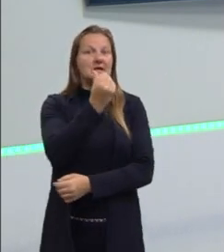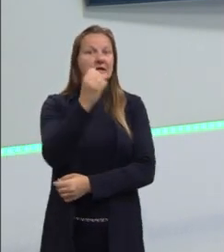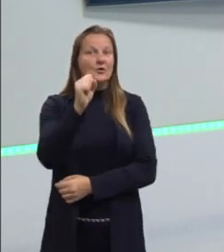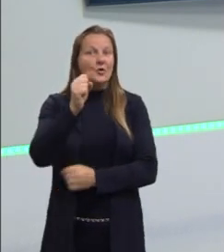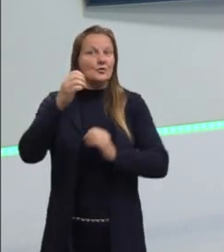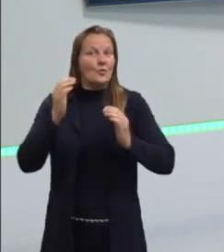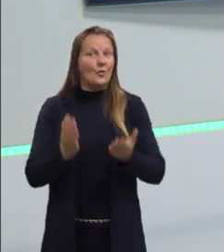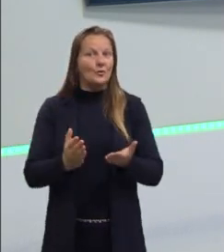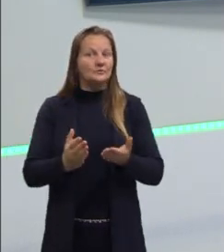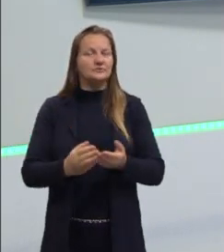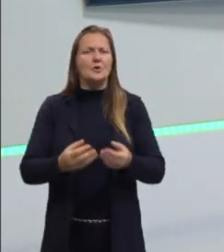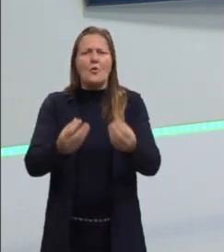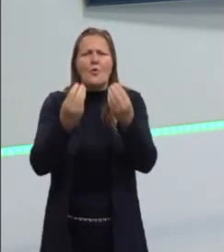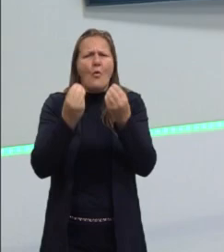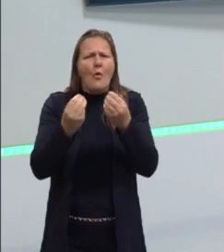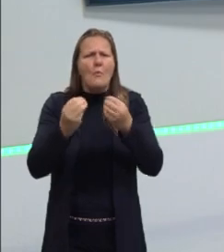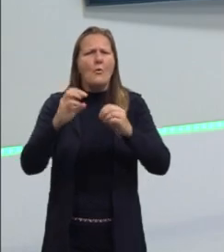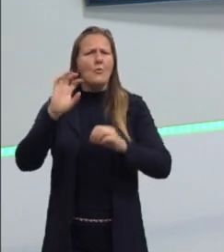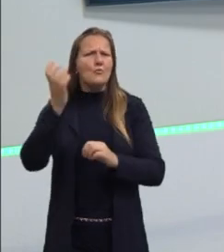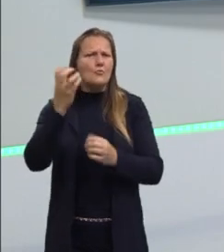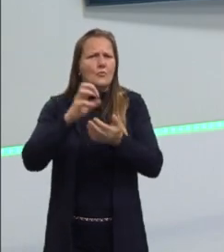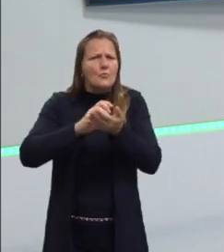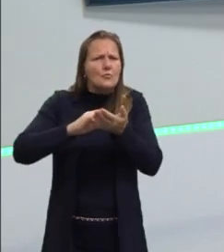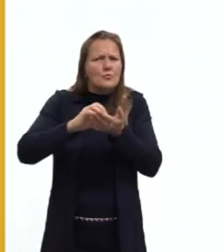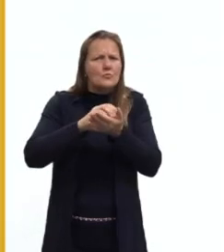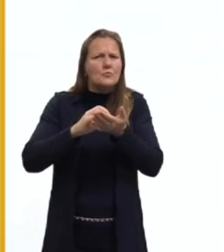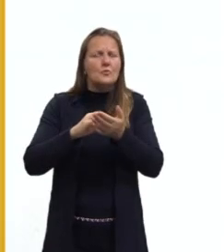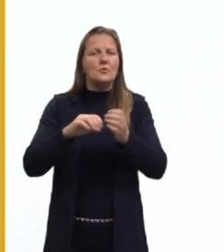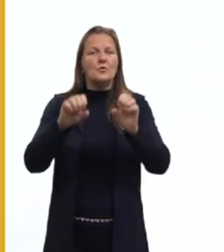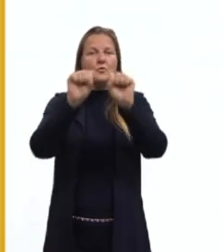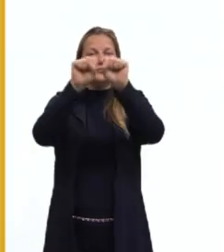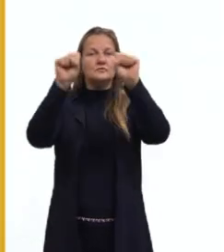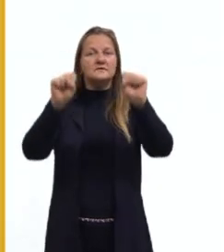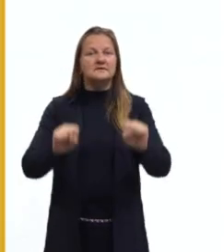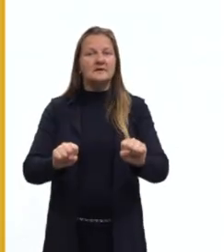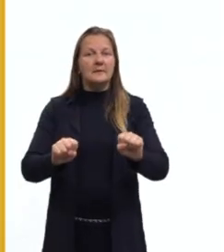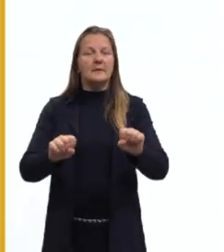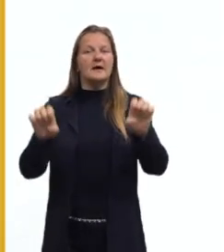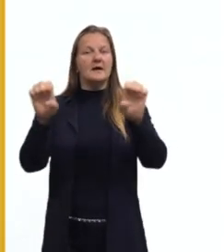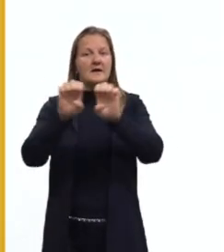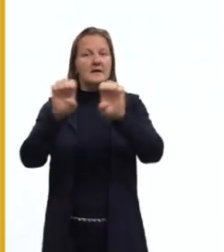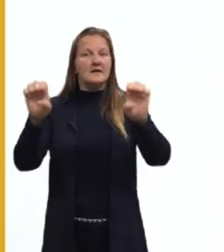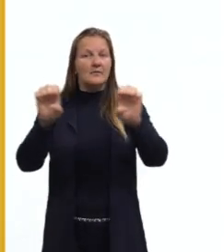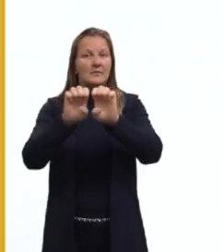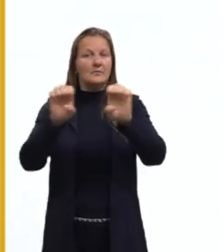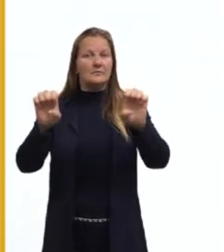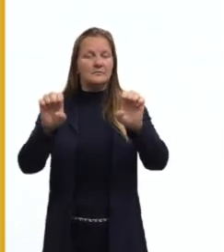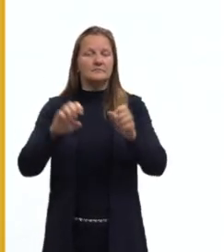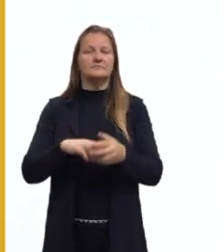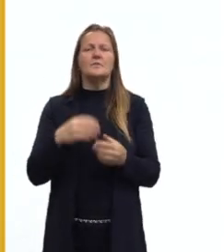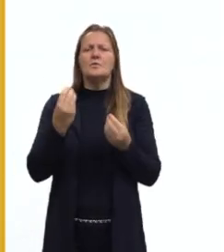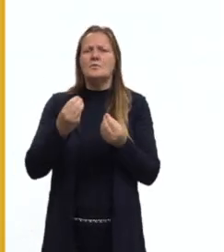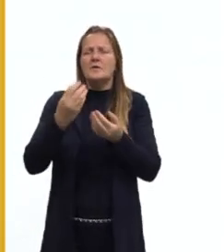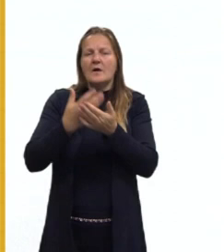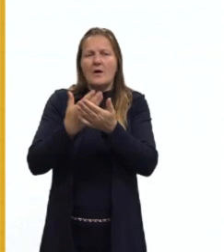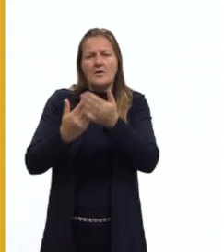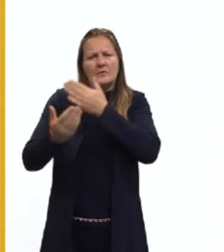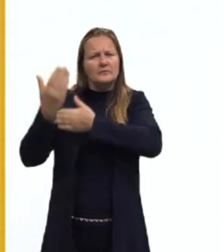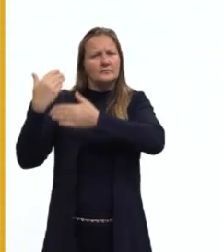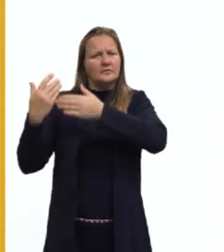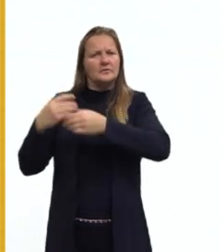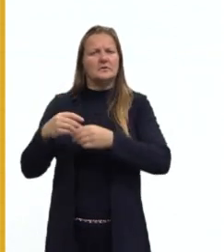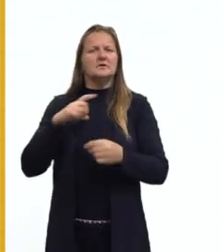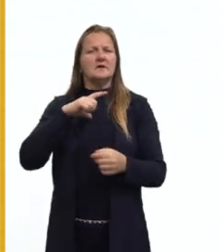como resolver um sistema de equações na aula anterior um pouco sobre